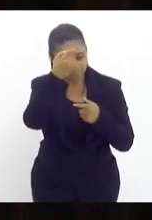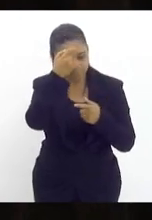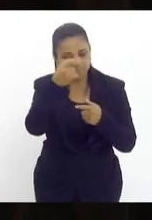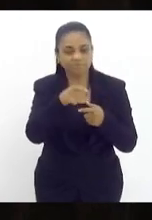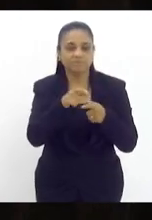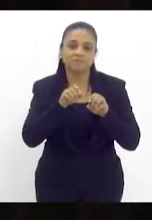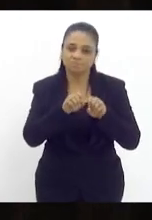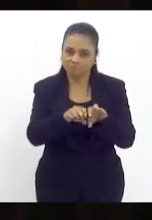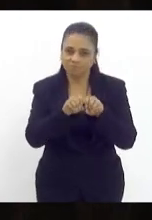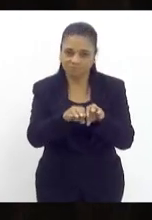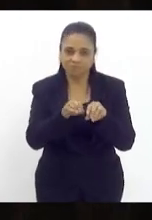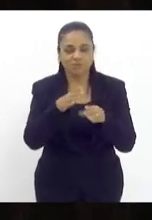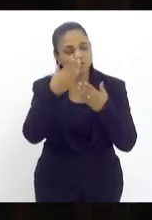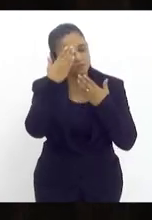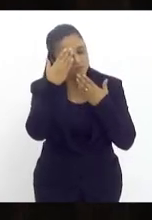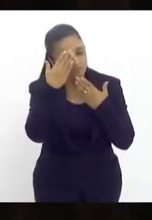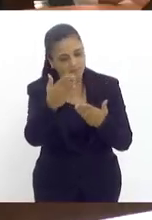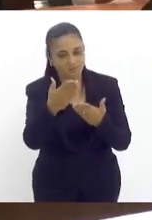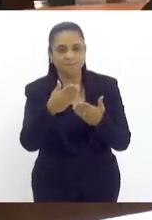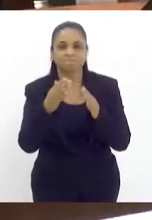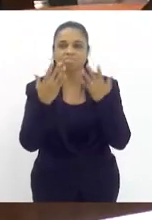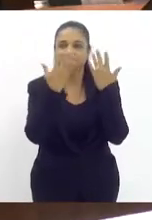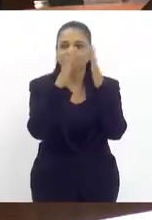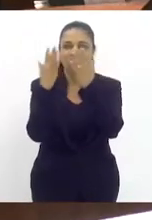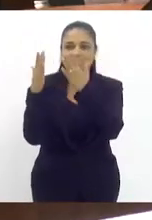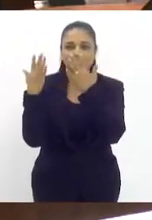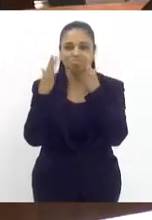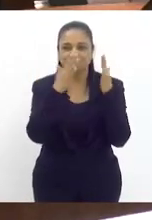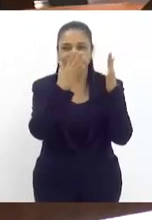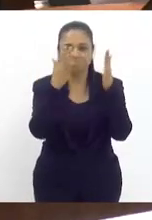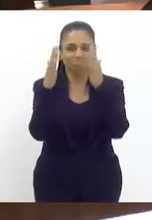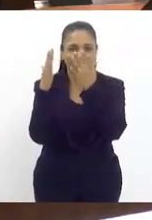na educação. Muito obrigada.